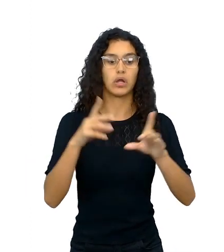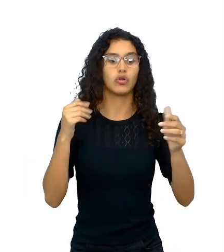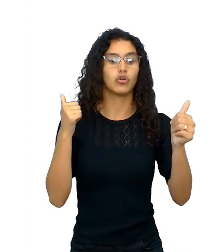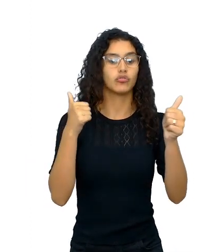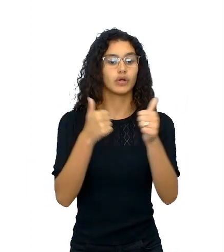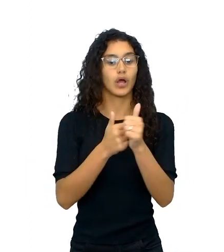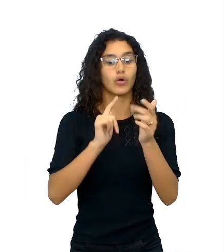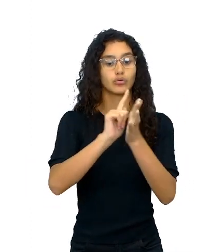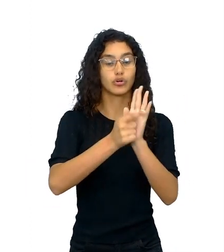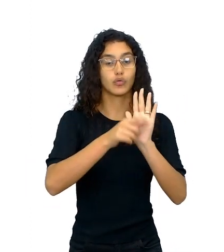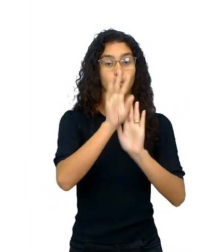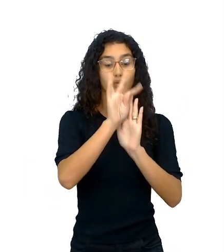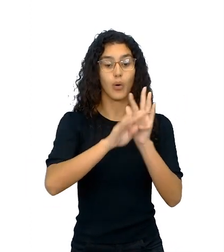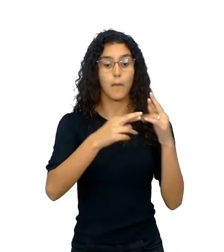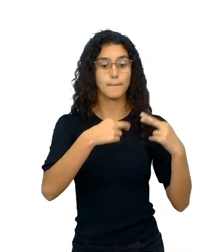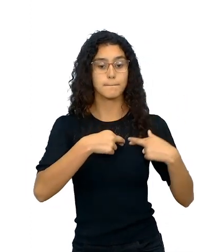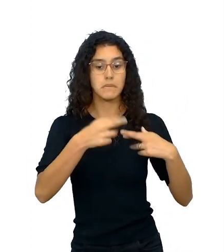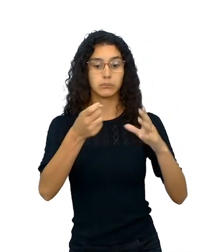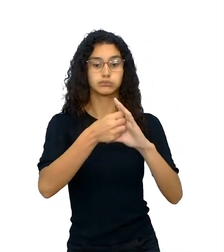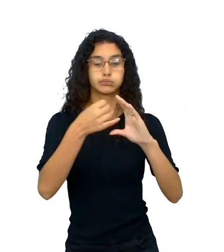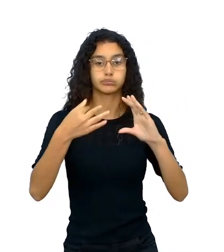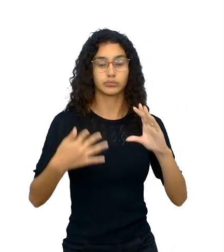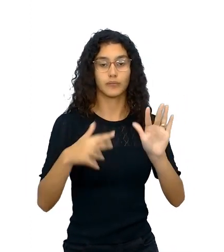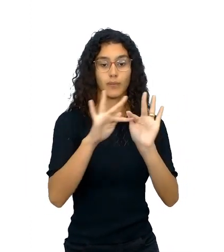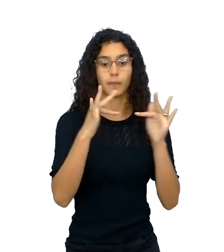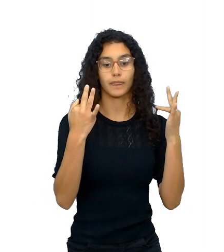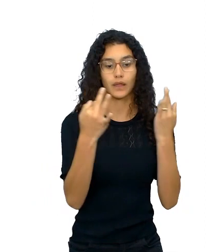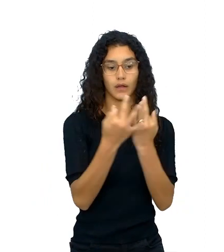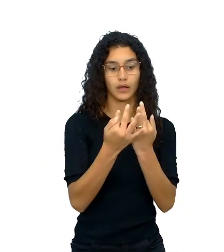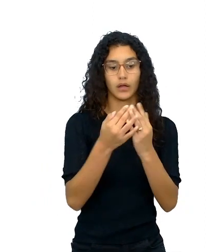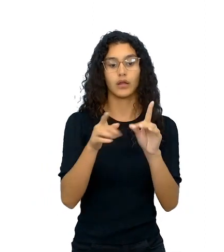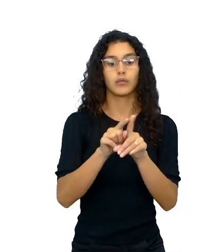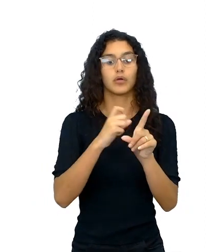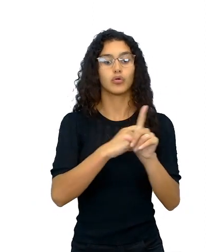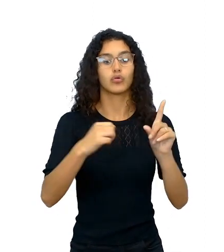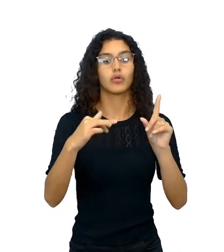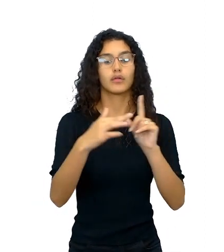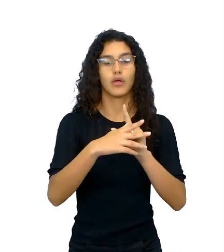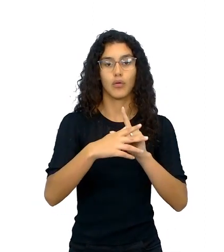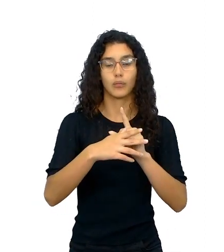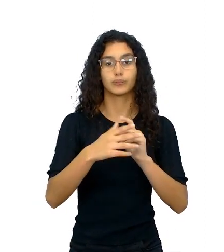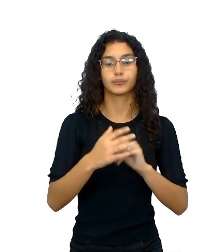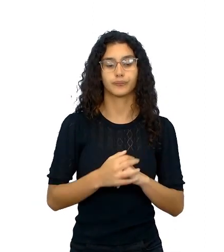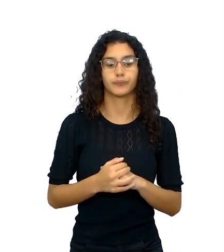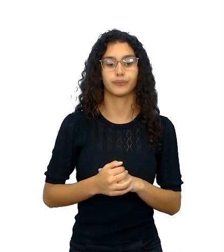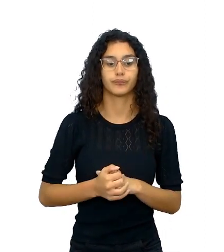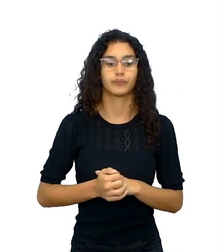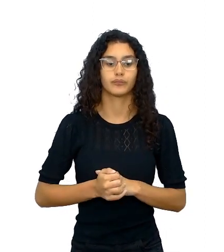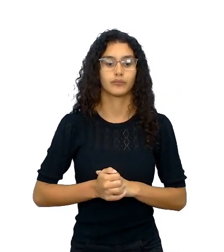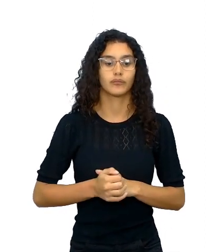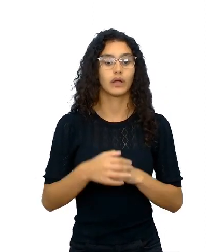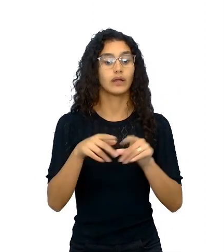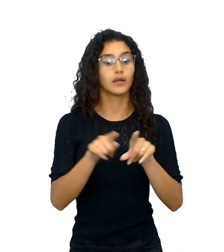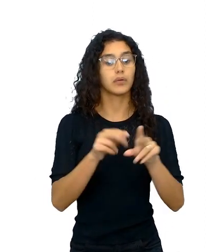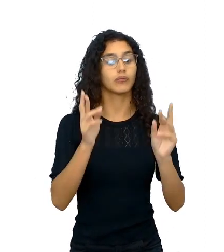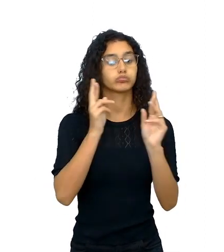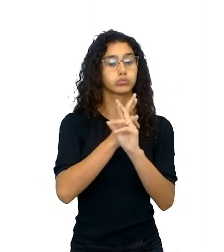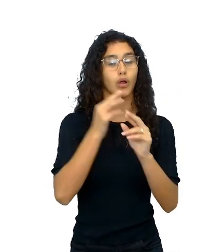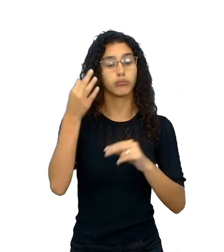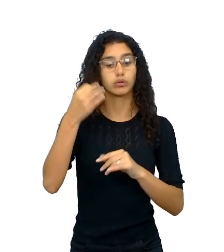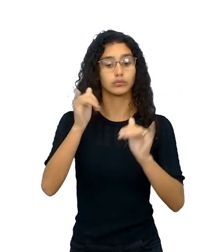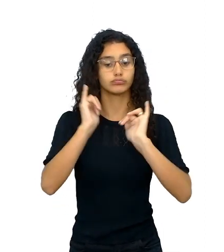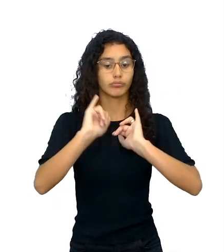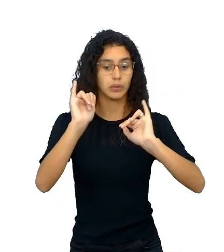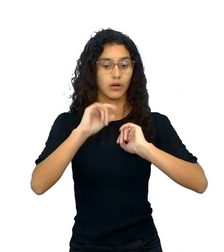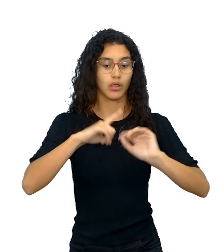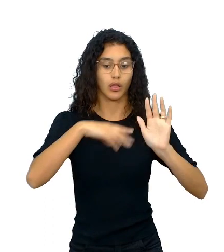Identificar no gênero textual romance os aspectos da vida familiar e social do homem, e estabelecer relações entre